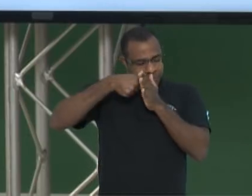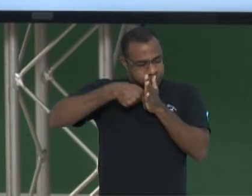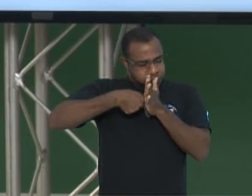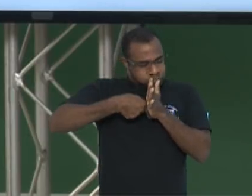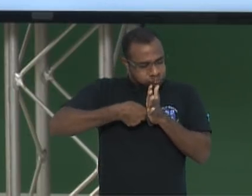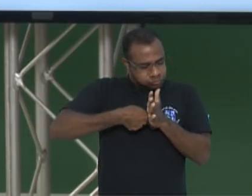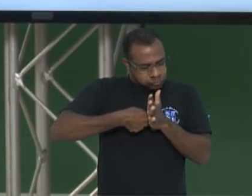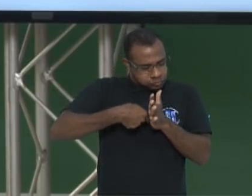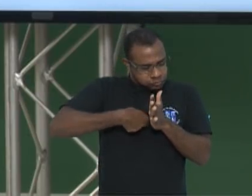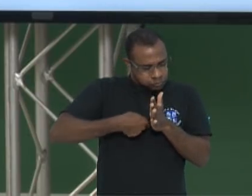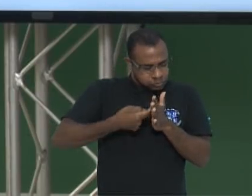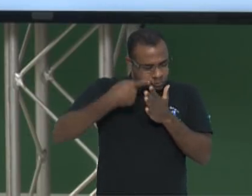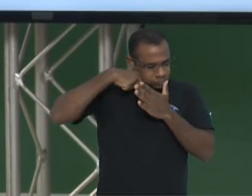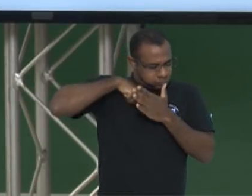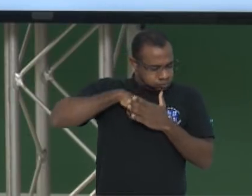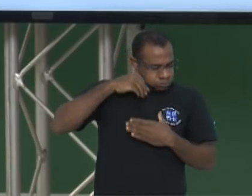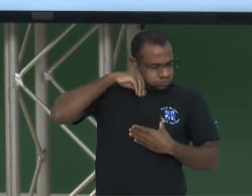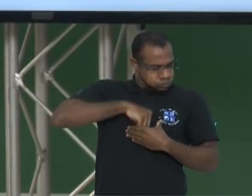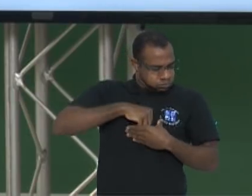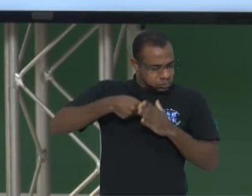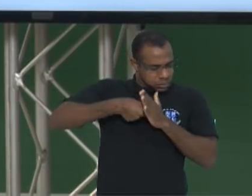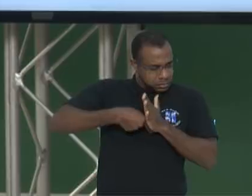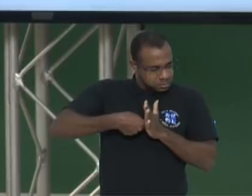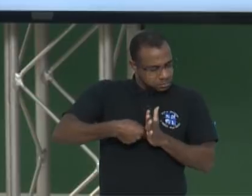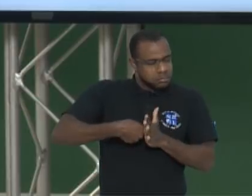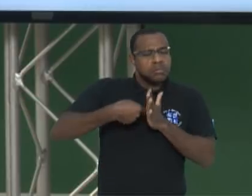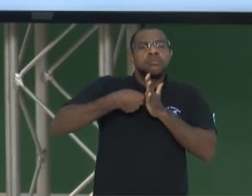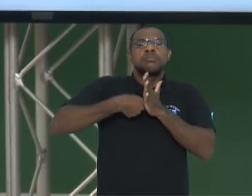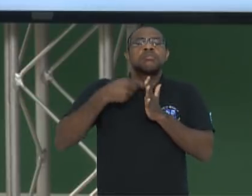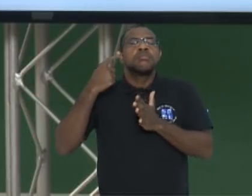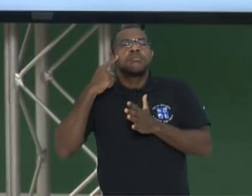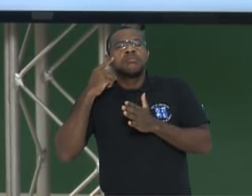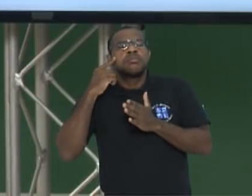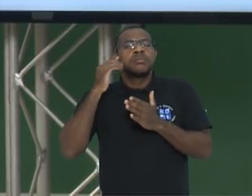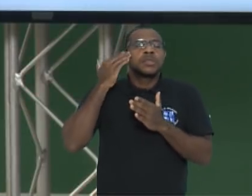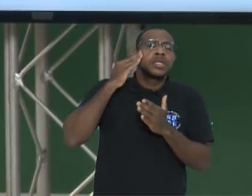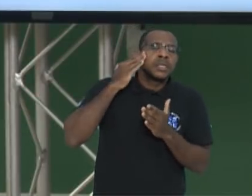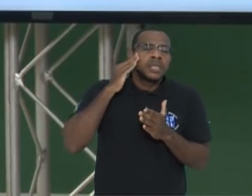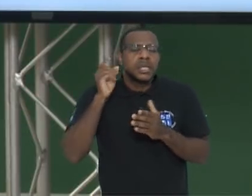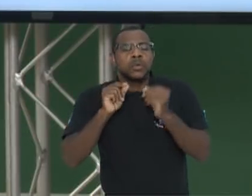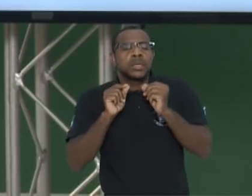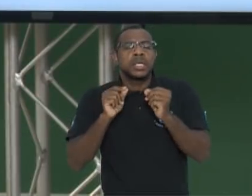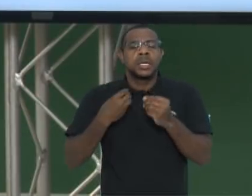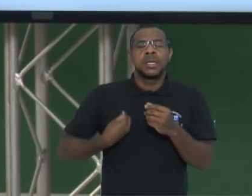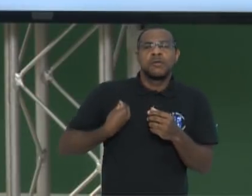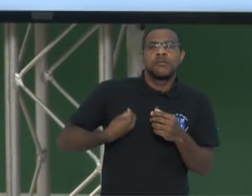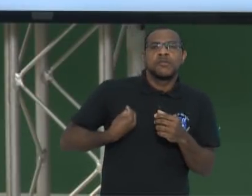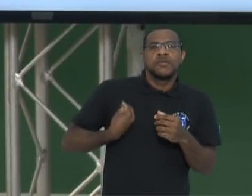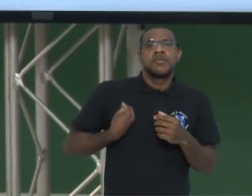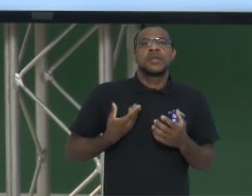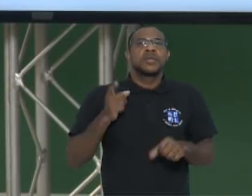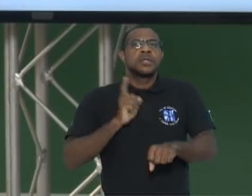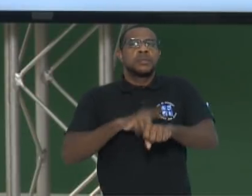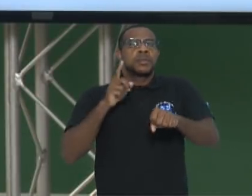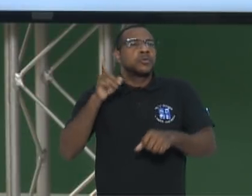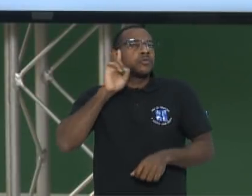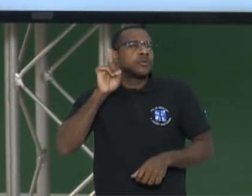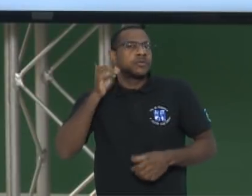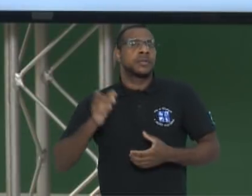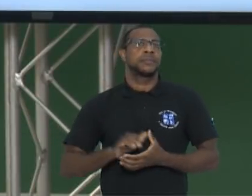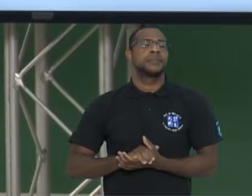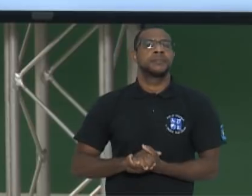momento que o sujeito olha para o interior dele mesmo para tentar se compreender no mundo e tentar compreender as situações vivenciadas no dia a dia.